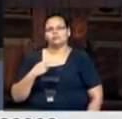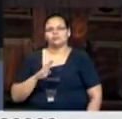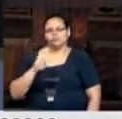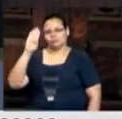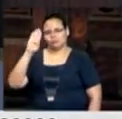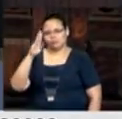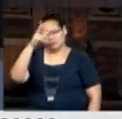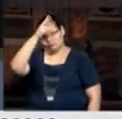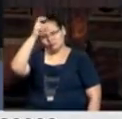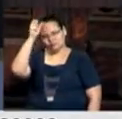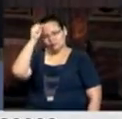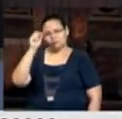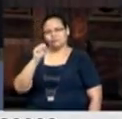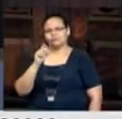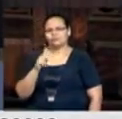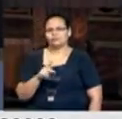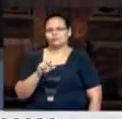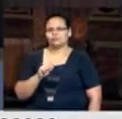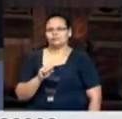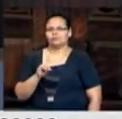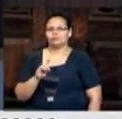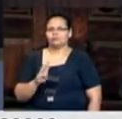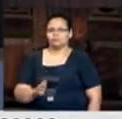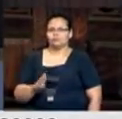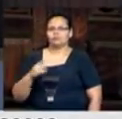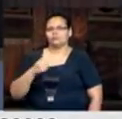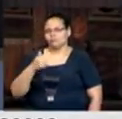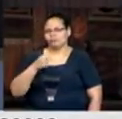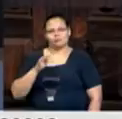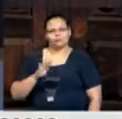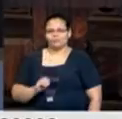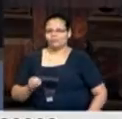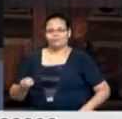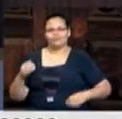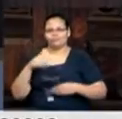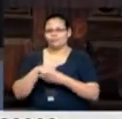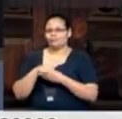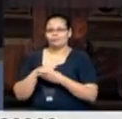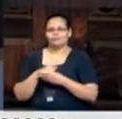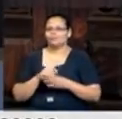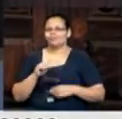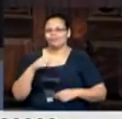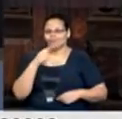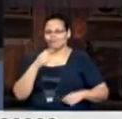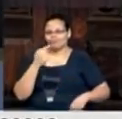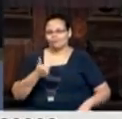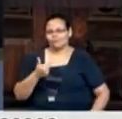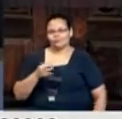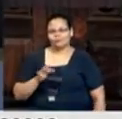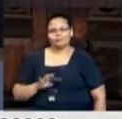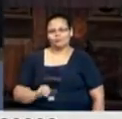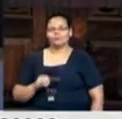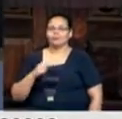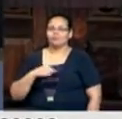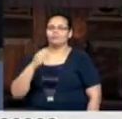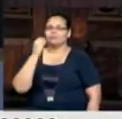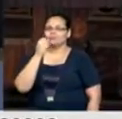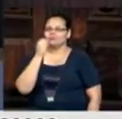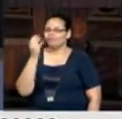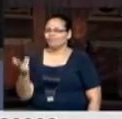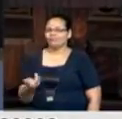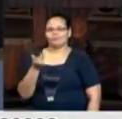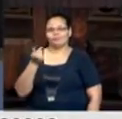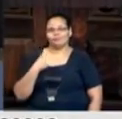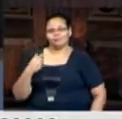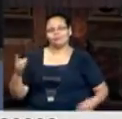Janeiro pelo PSDB. Disputei o primeiro turno, não fui ao segundo turno, mas tive uma experiência extraordinária. E agora,